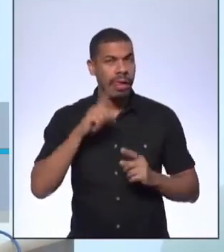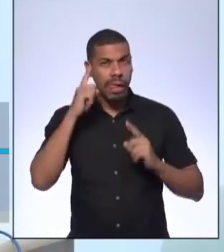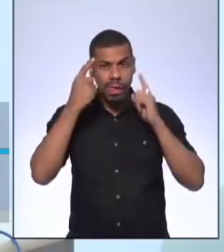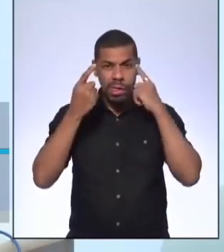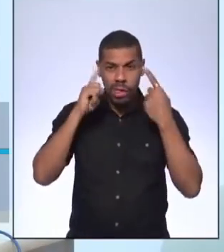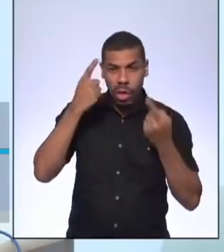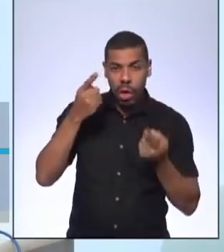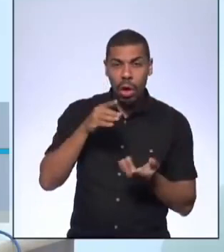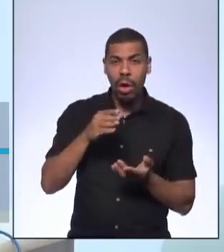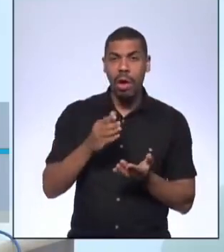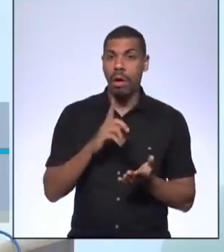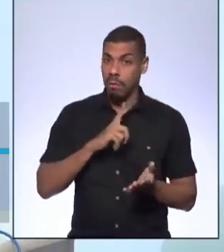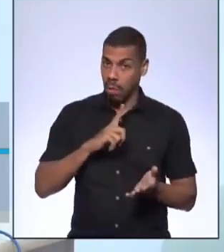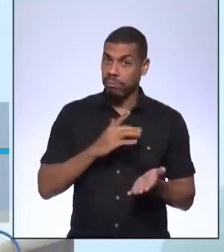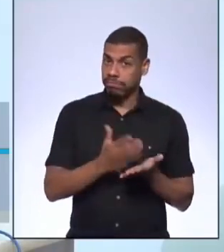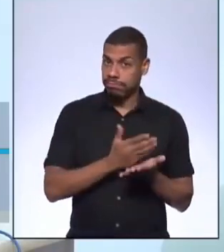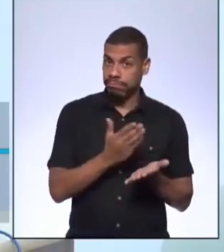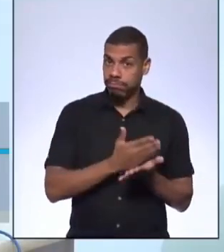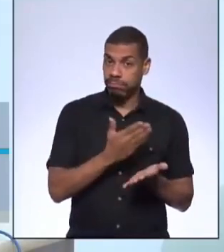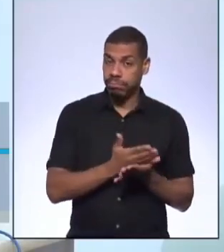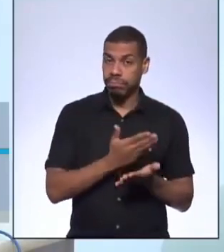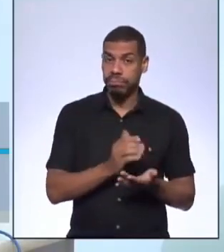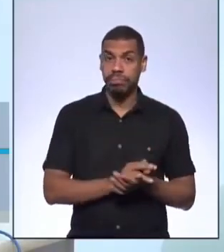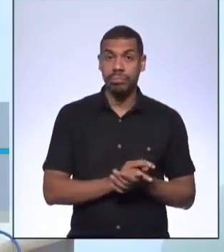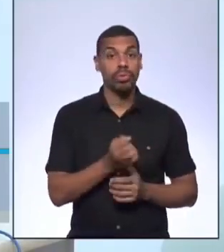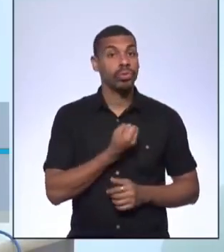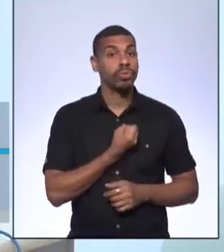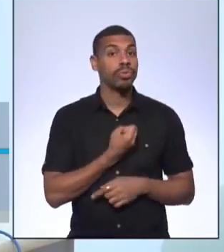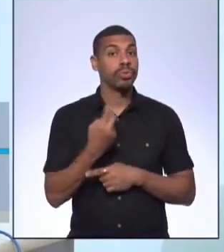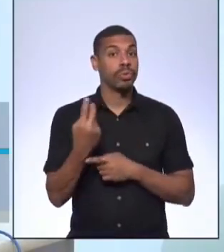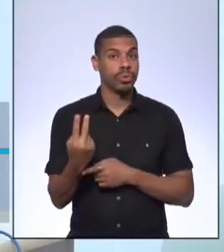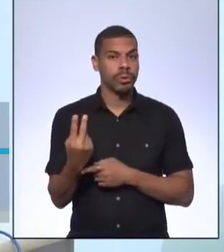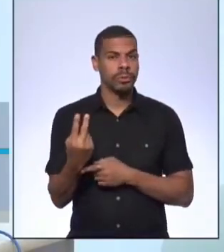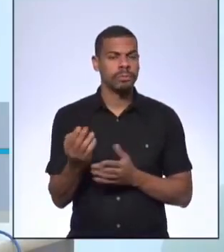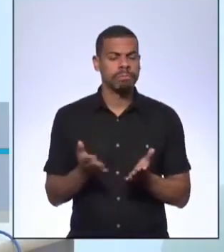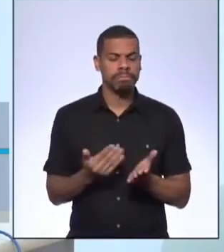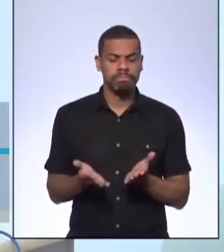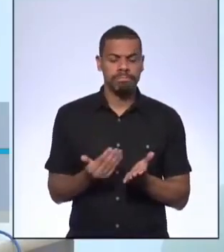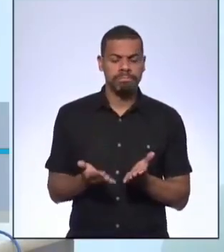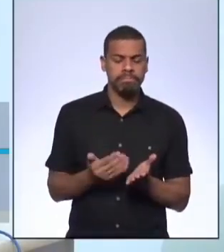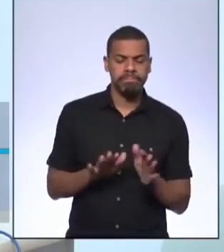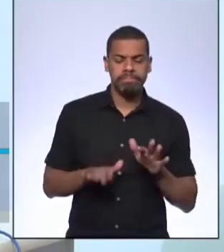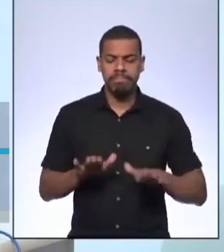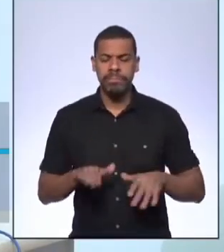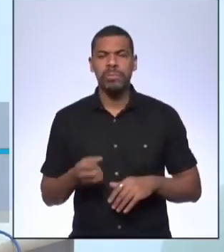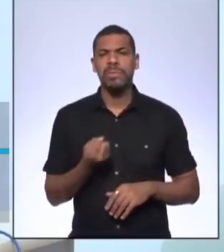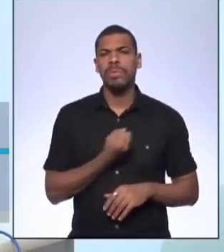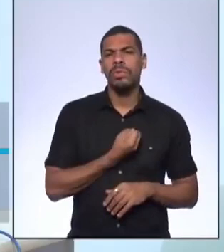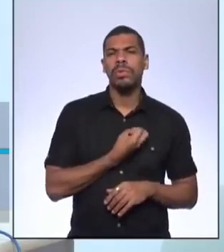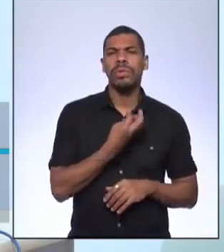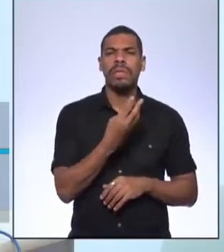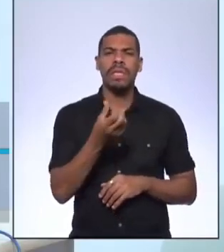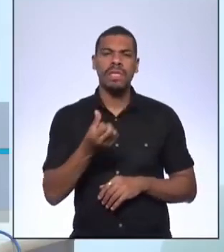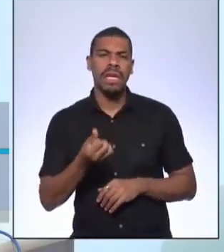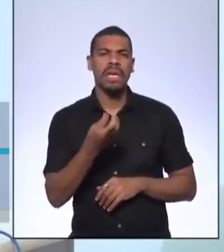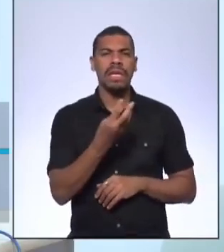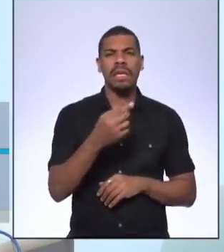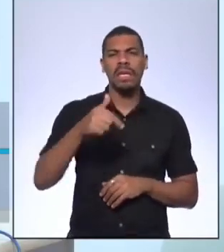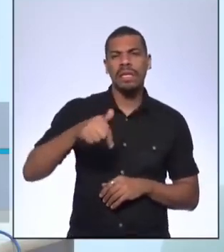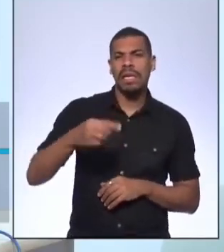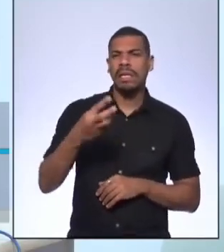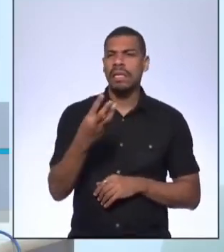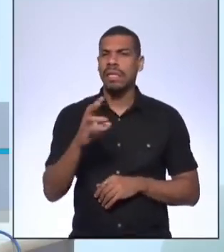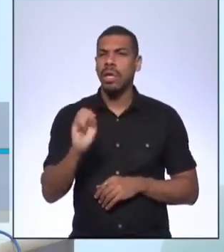versão impressa em casa, o caderno do aluno, volume 2, lá nas páginas 36, 37 e 38, nós temos